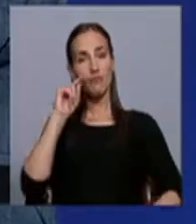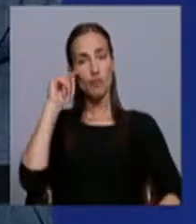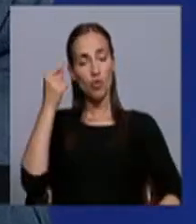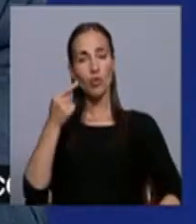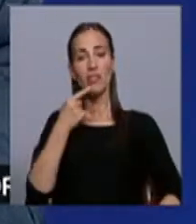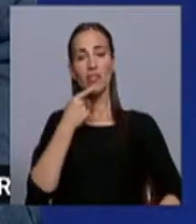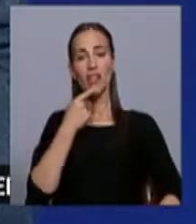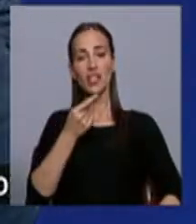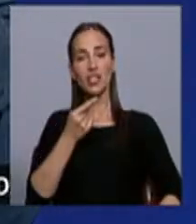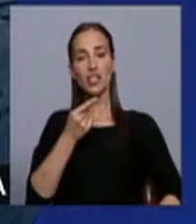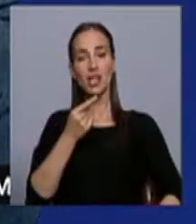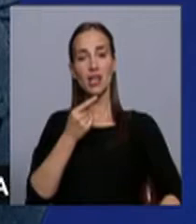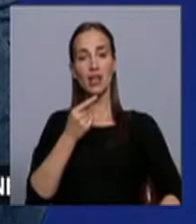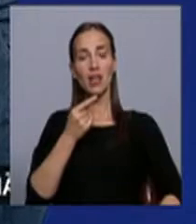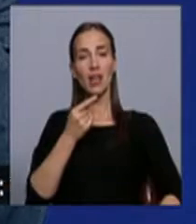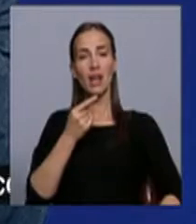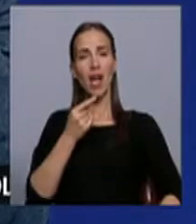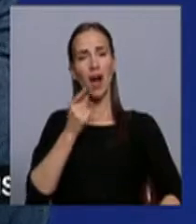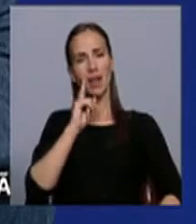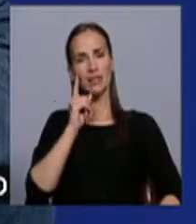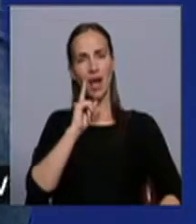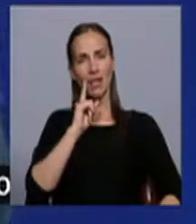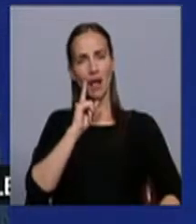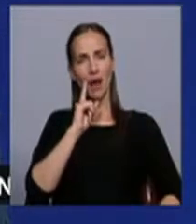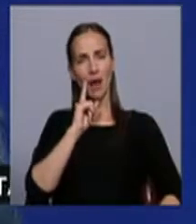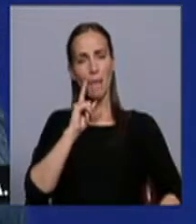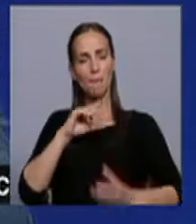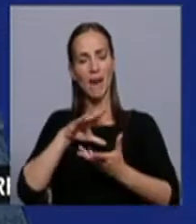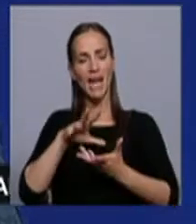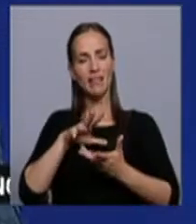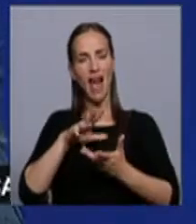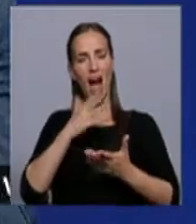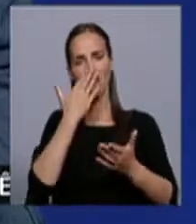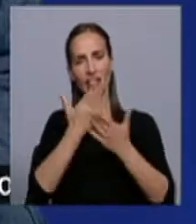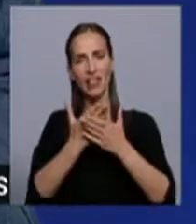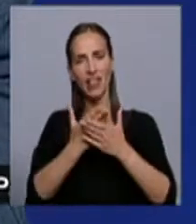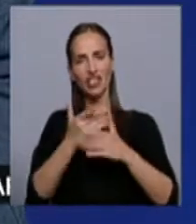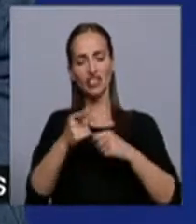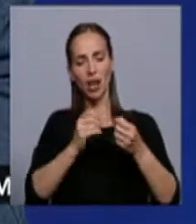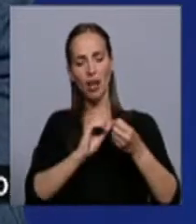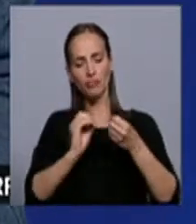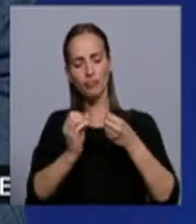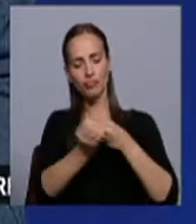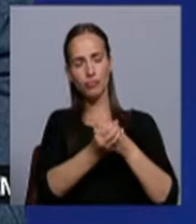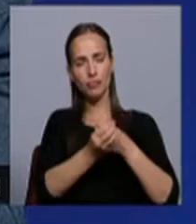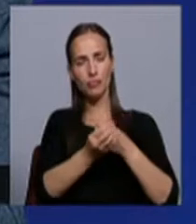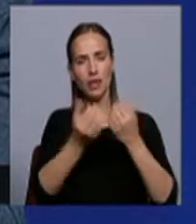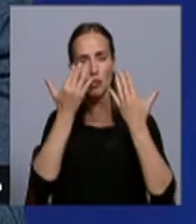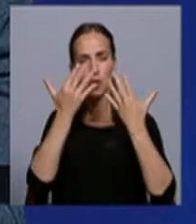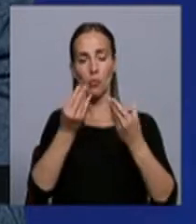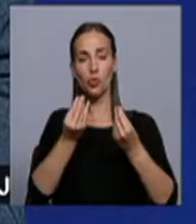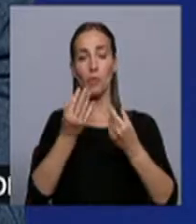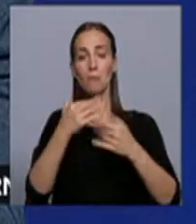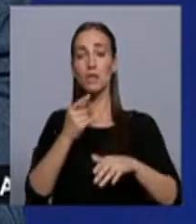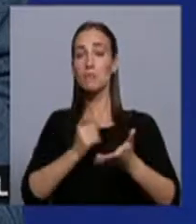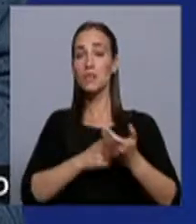interessante em cada um destes exoplanetas. Outro estudo que também ficámos a conhecer esta semana diz-nos o seguinte: isto do método de trânsito tem muita piada, porque ver um